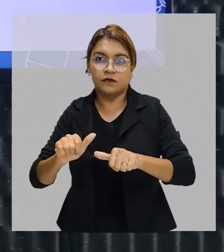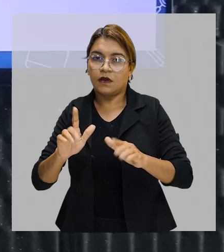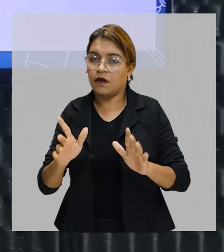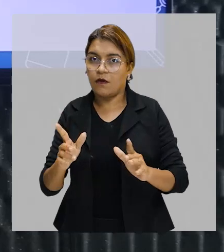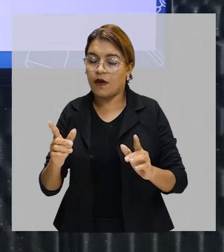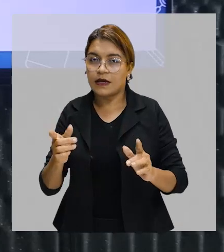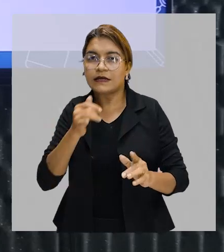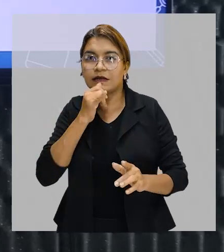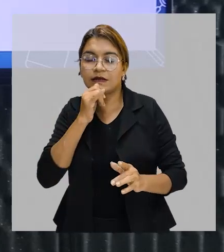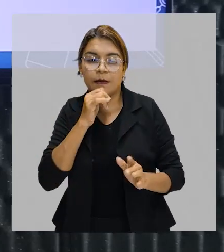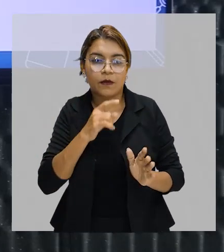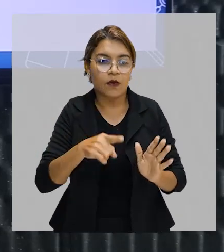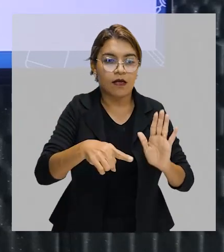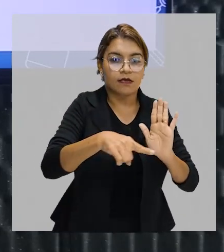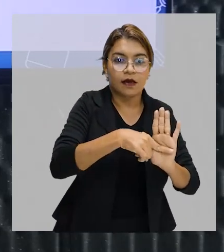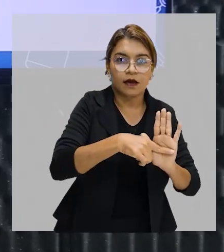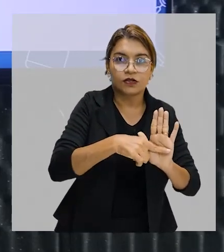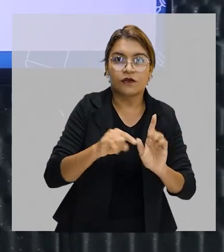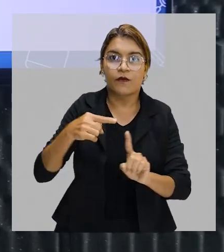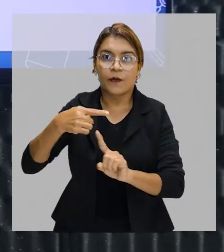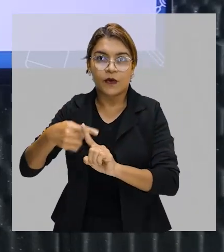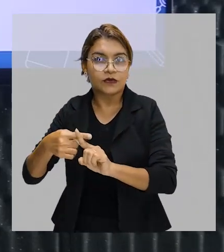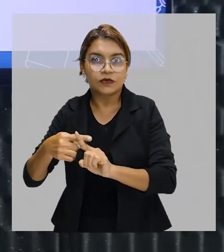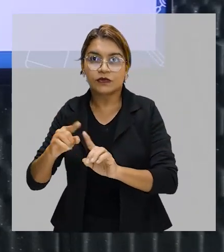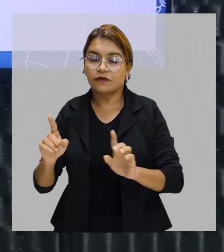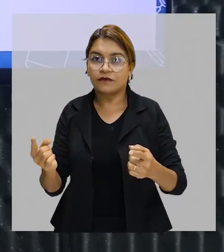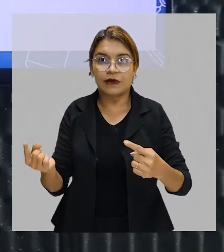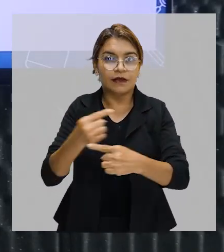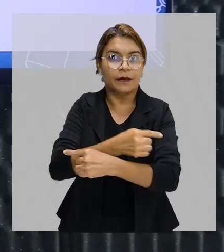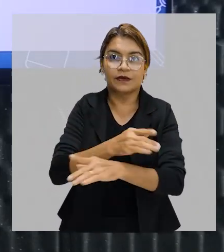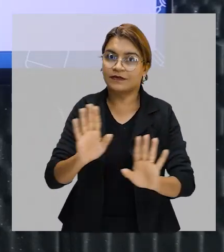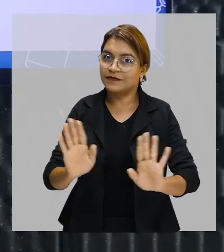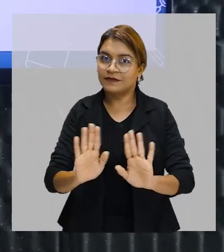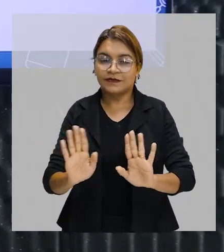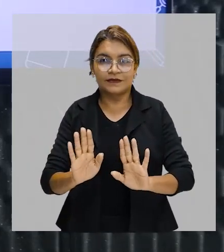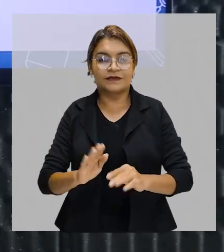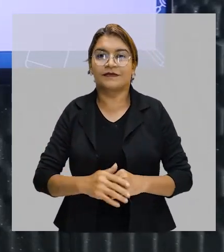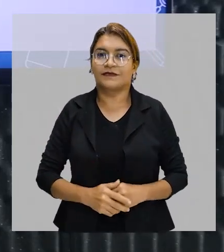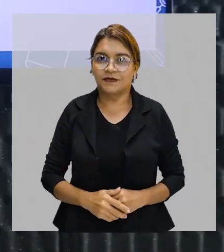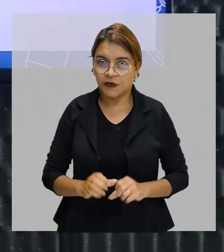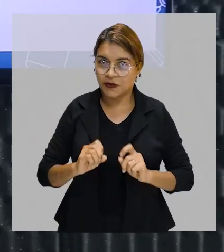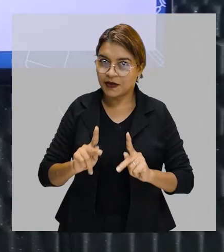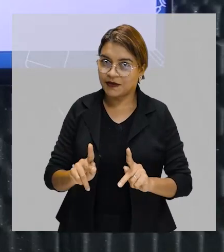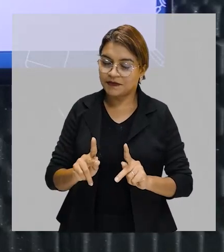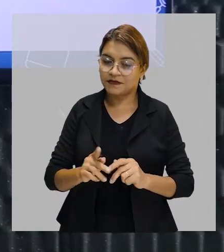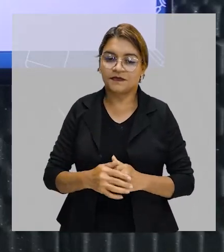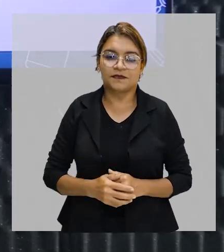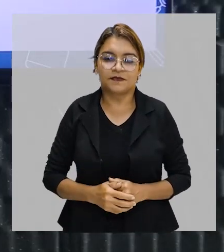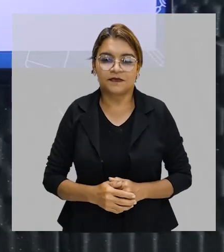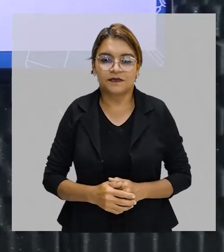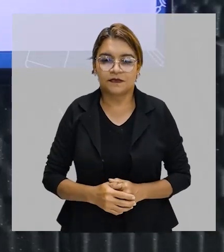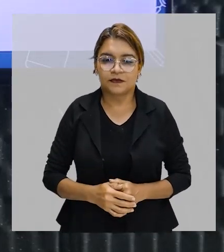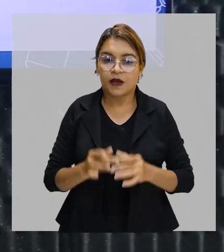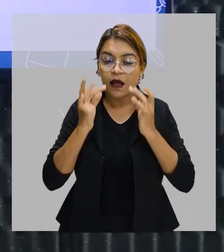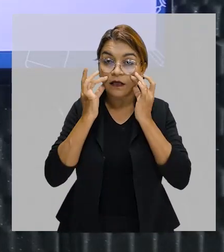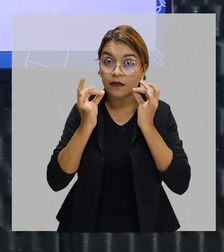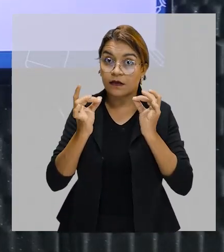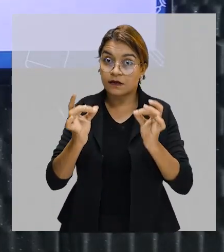de negativo, que é geralmente como as pessoas interpretam a palavra positivo. Então, olha só, presta